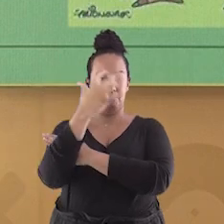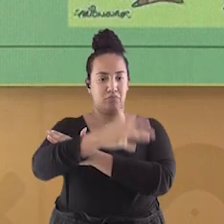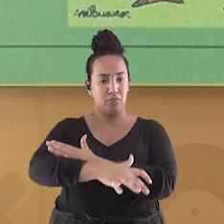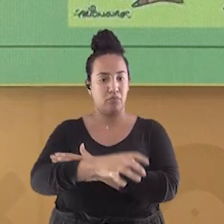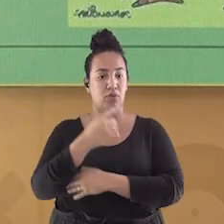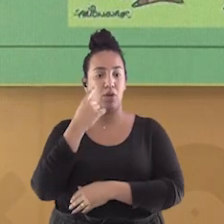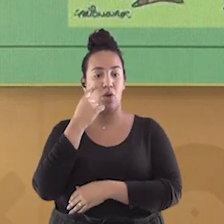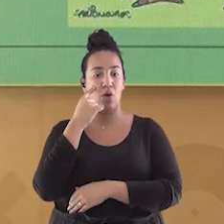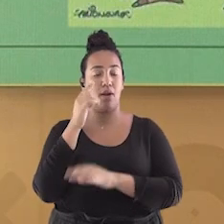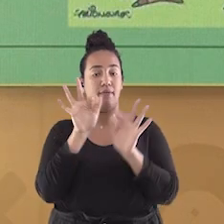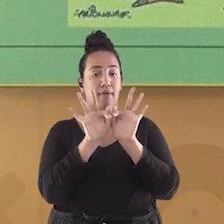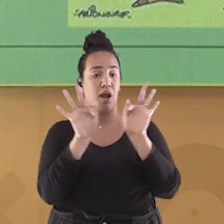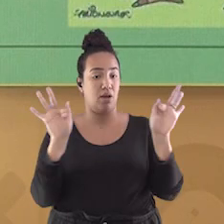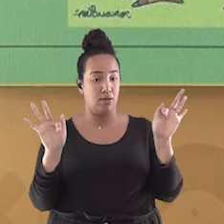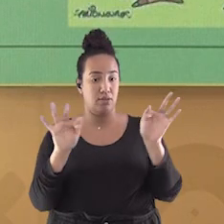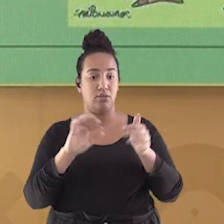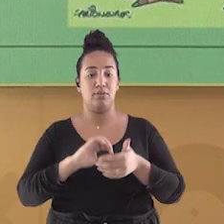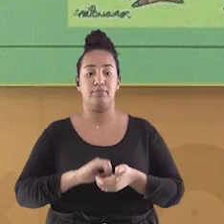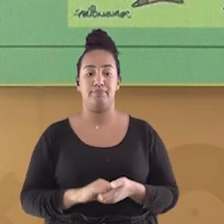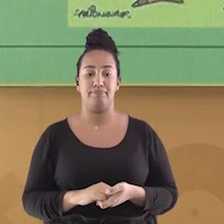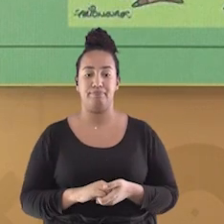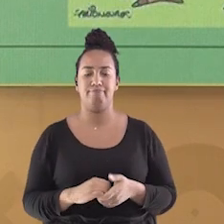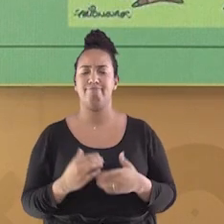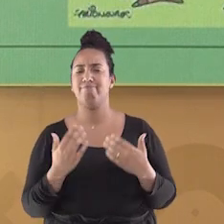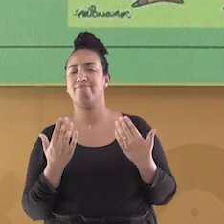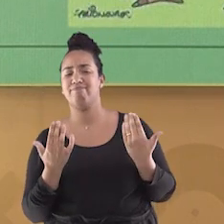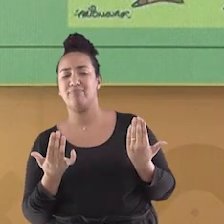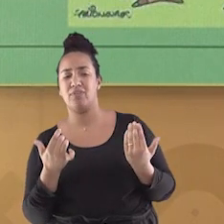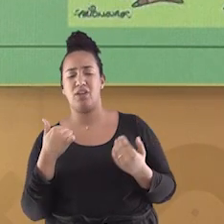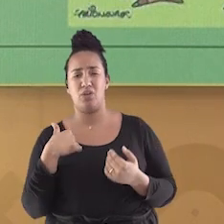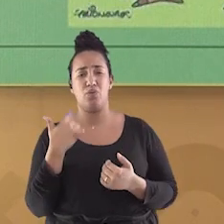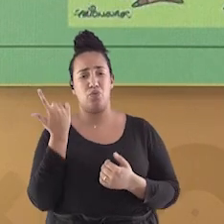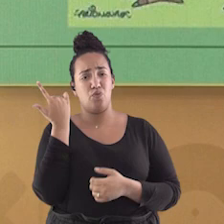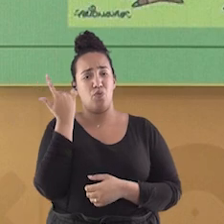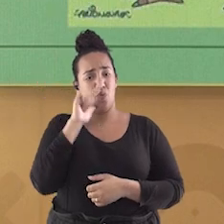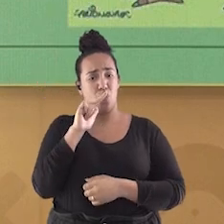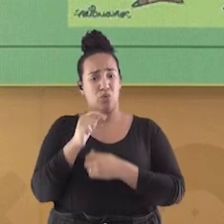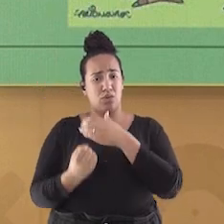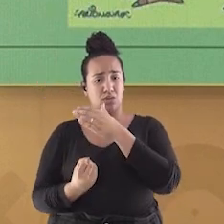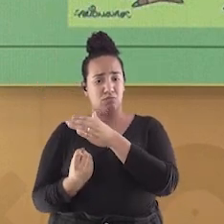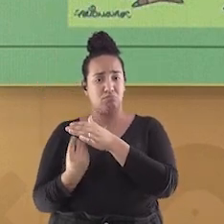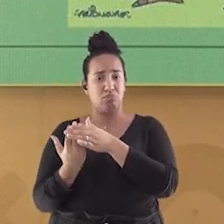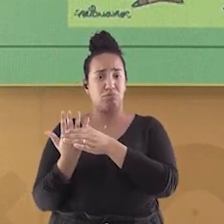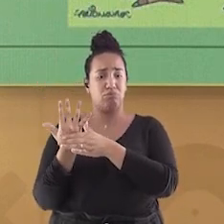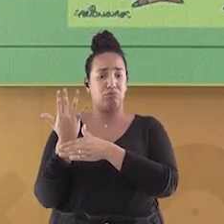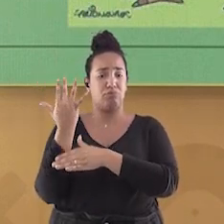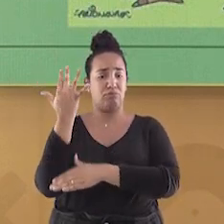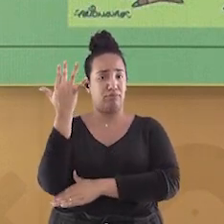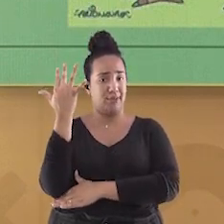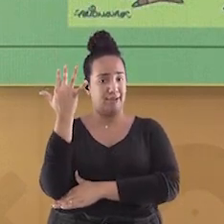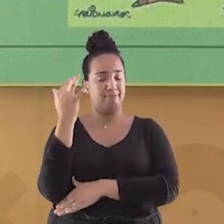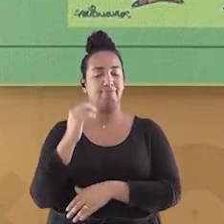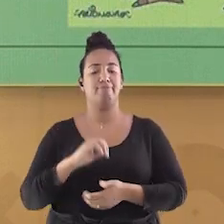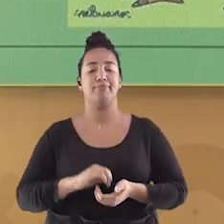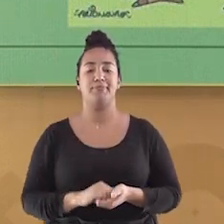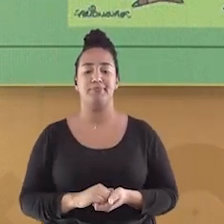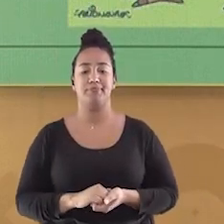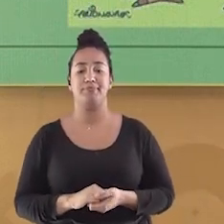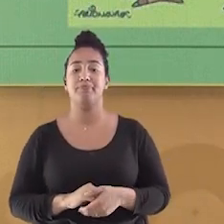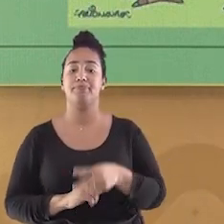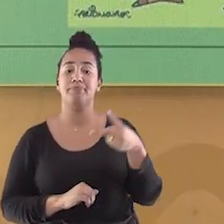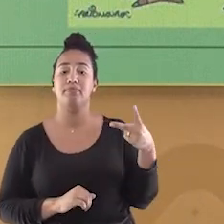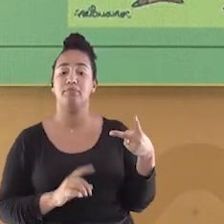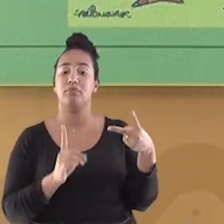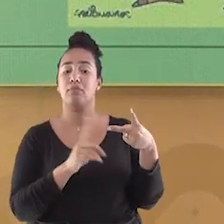nós temos a seguinte frase: será que vão deixar eu crescer? Então aqui fala do desmatamento. A